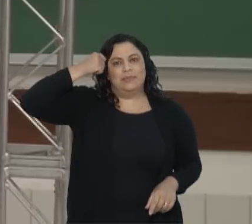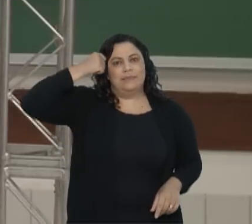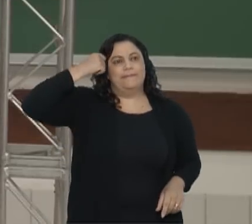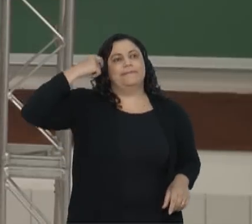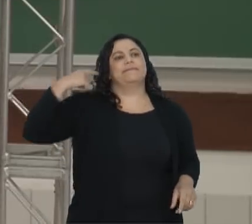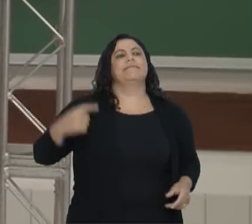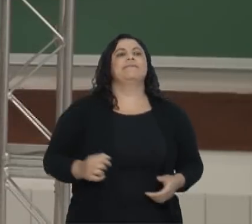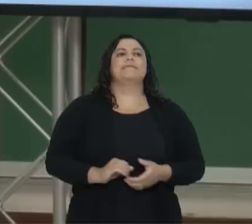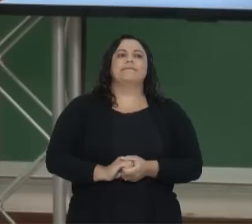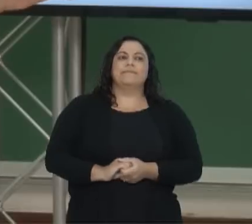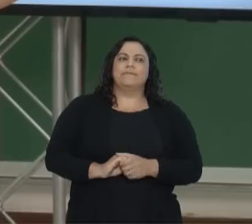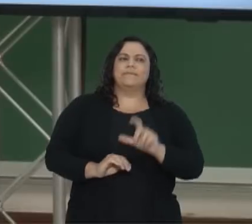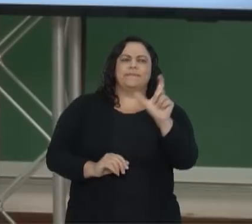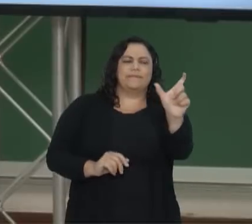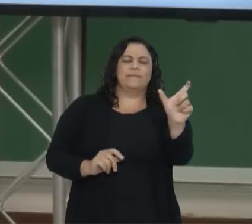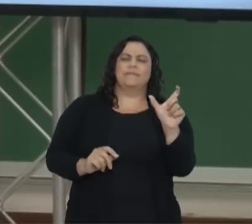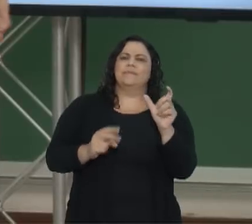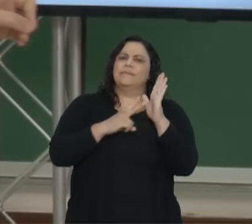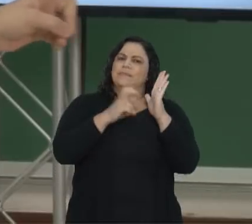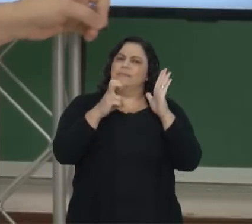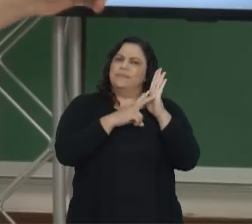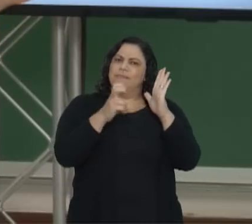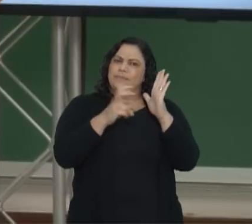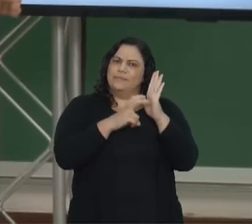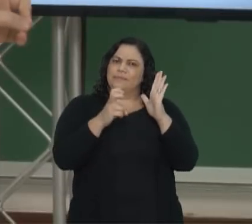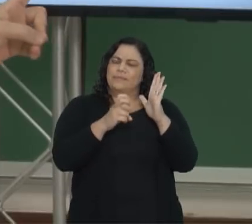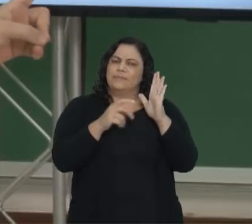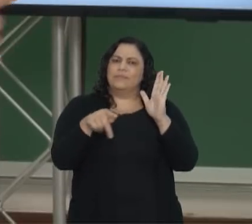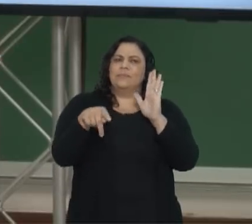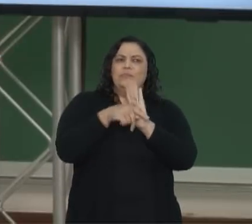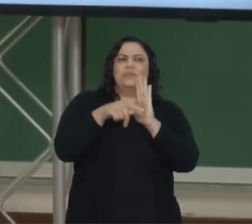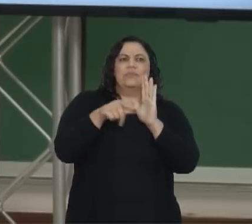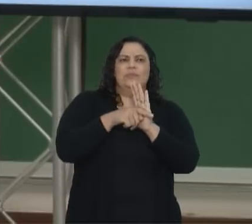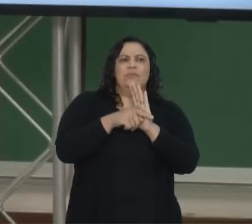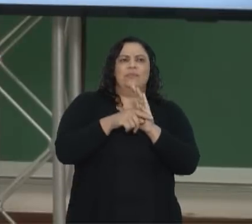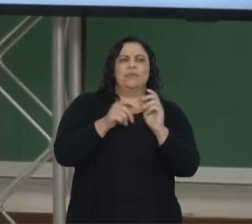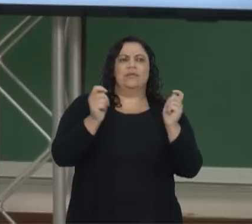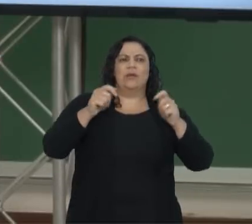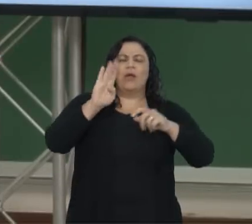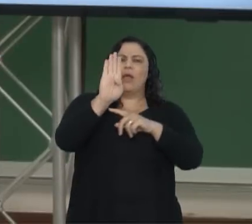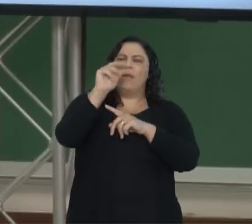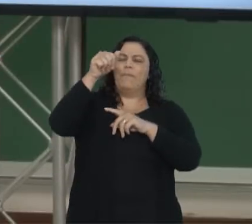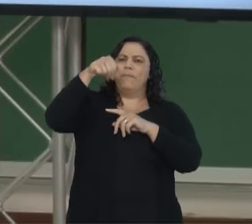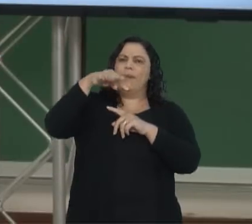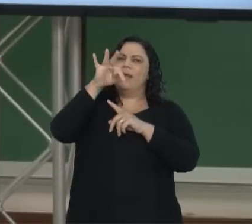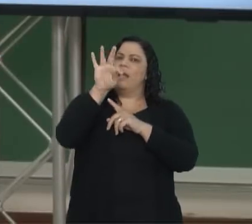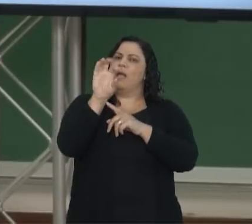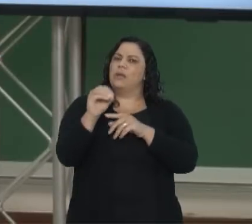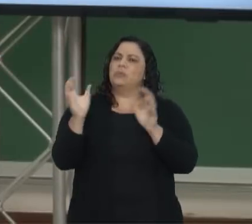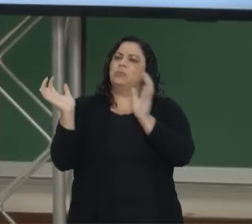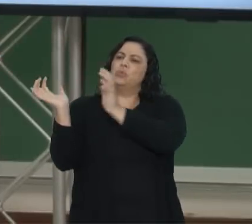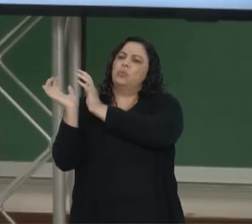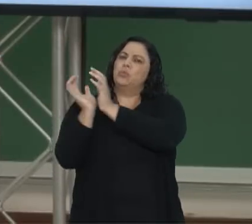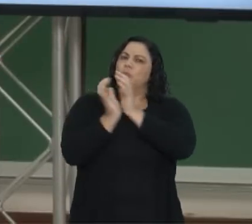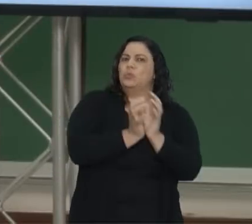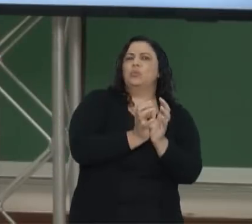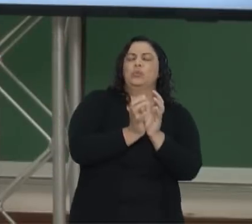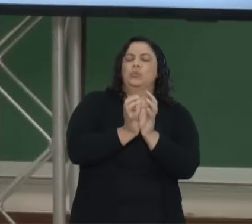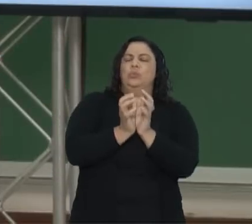Principalmente aqui as palavras vêm do quimbundo, língua do povo banto, que é um dos grupos étnicos que veio para o Brasil